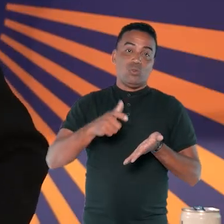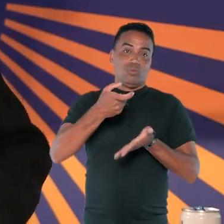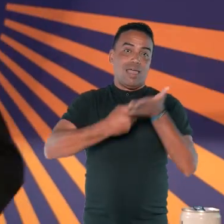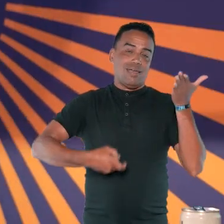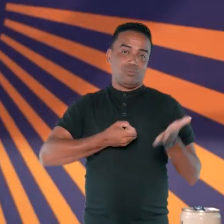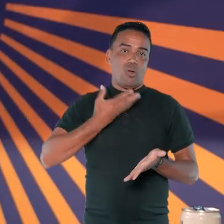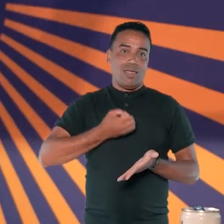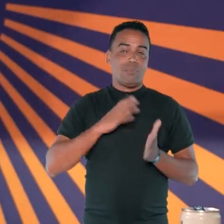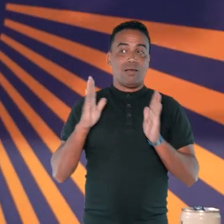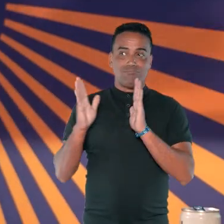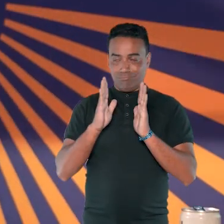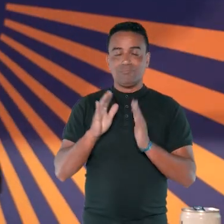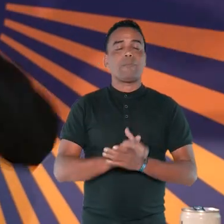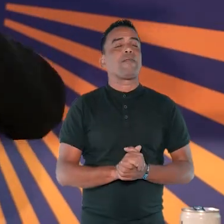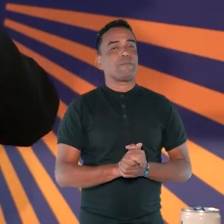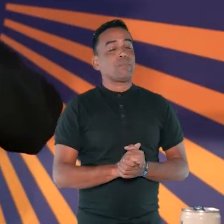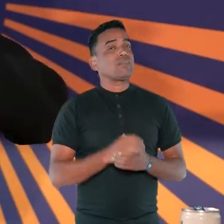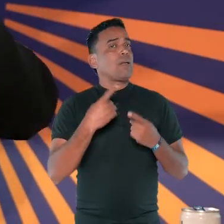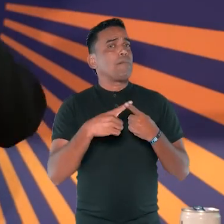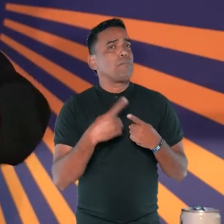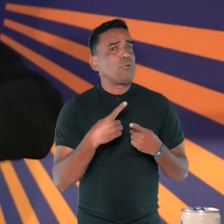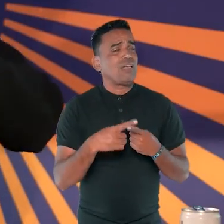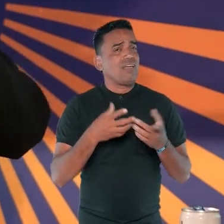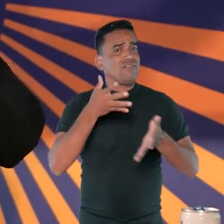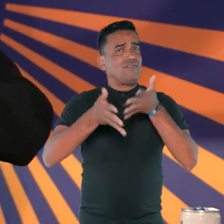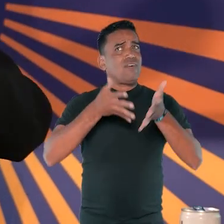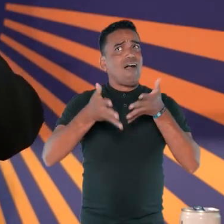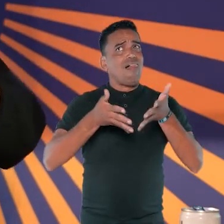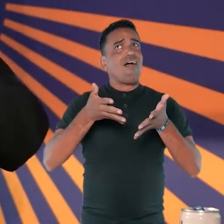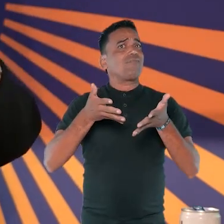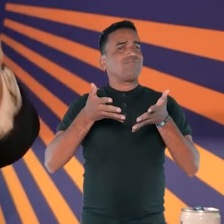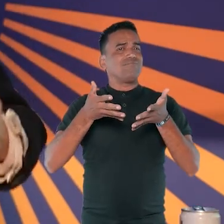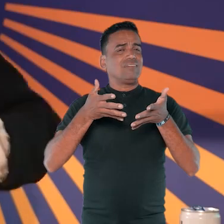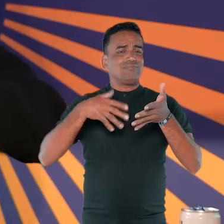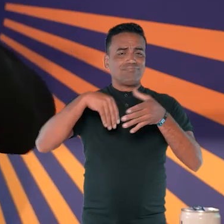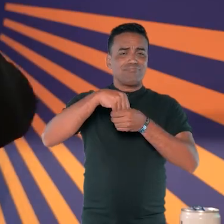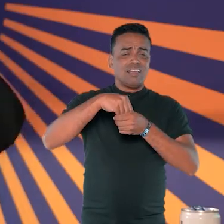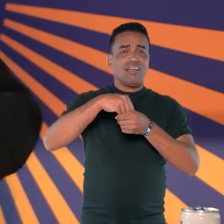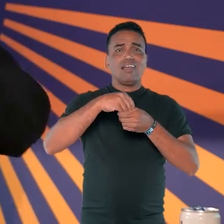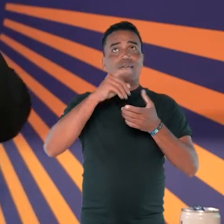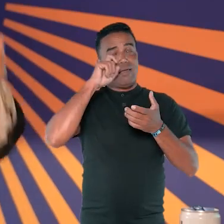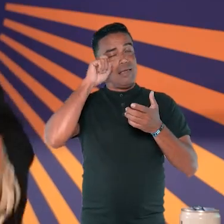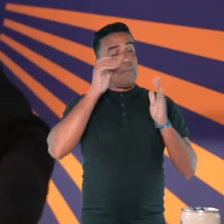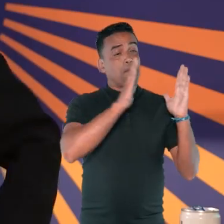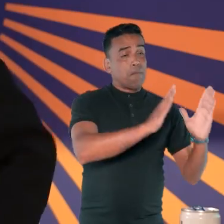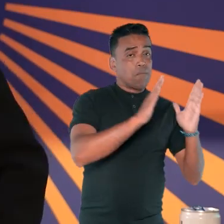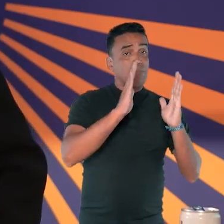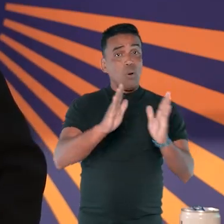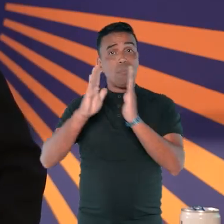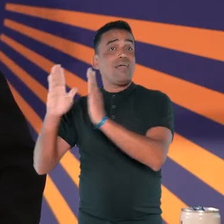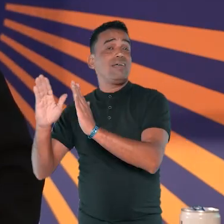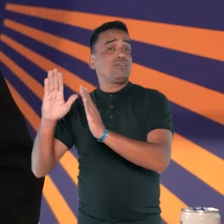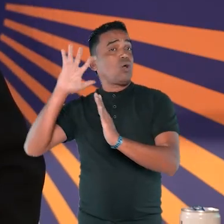Do tempo, né? Porque ele fala, inclusive, ele deixa entrever fases ou momentos